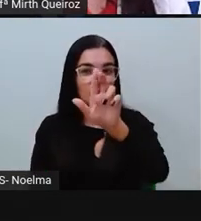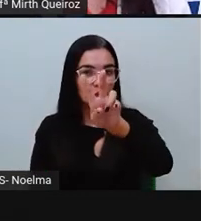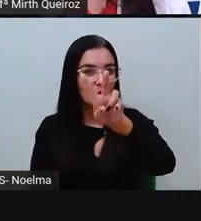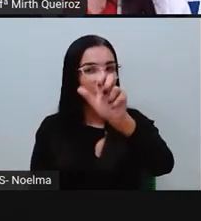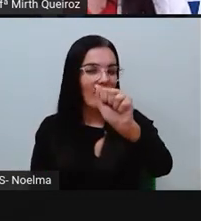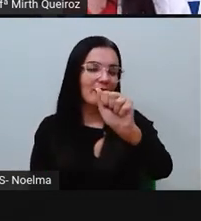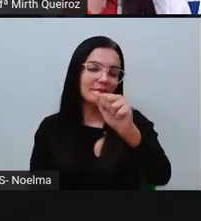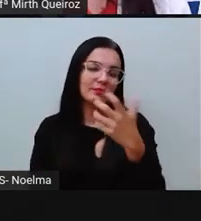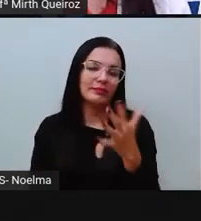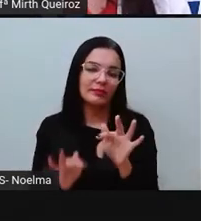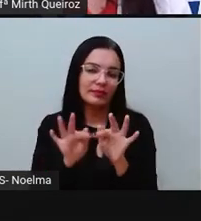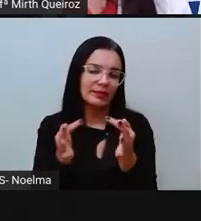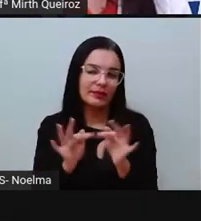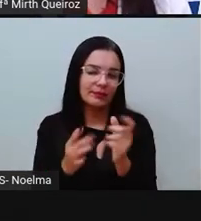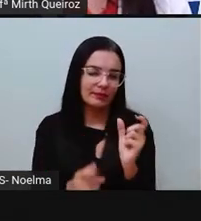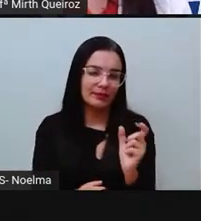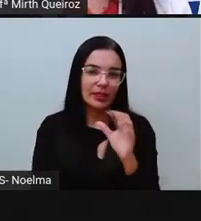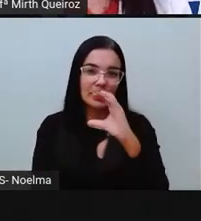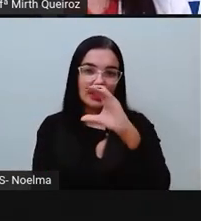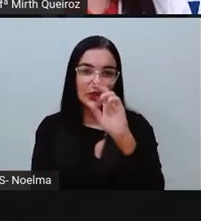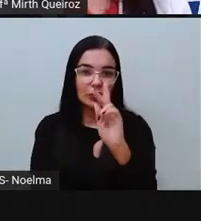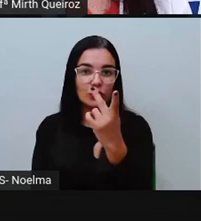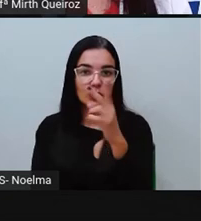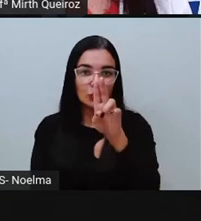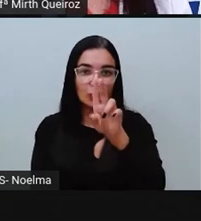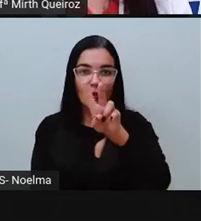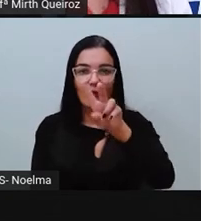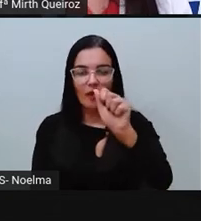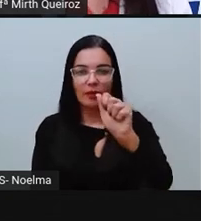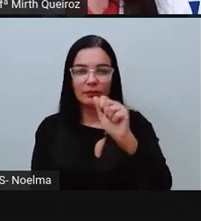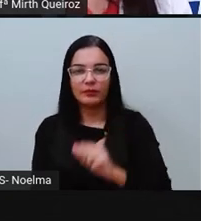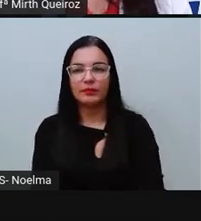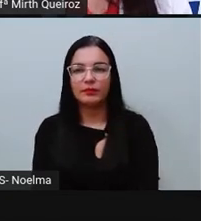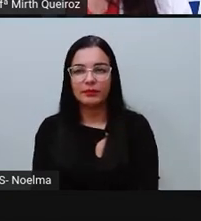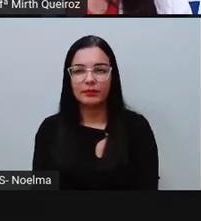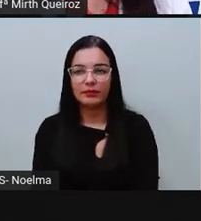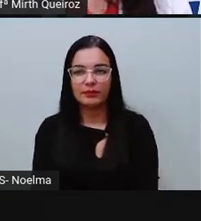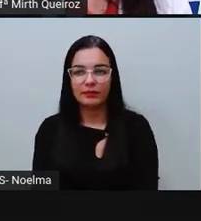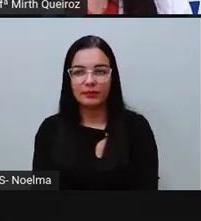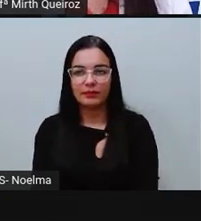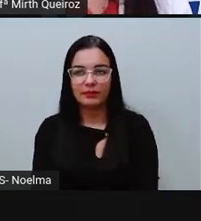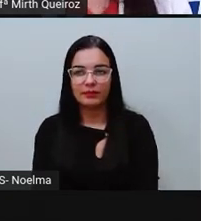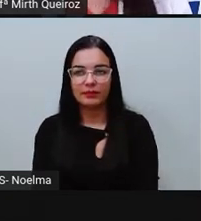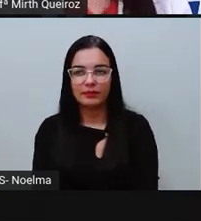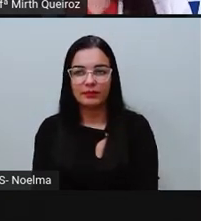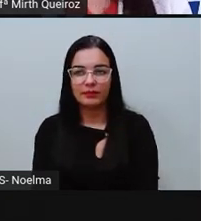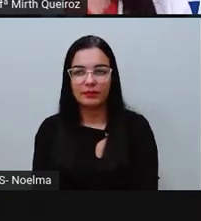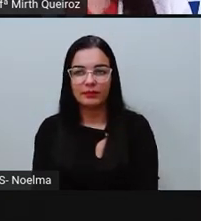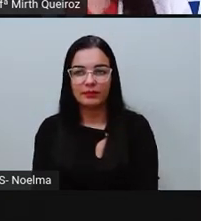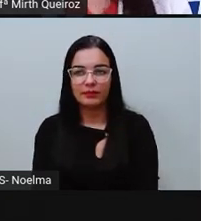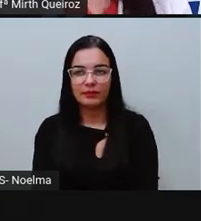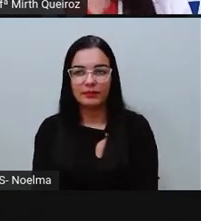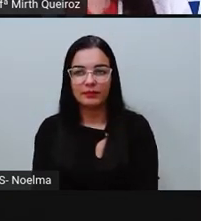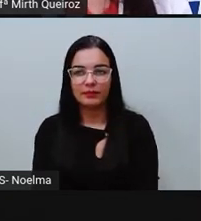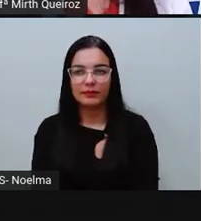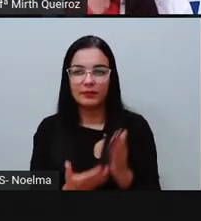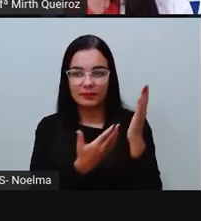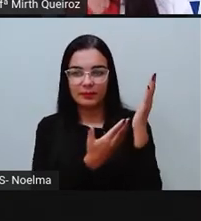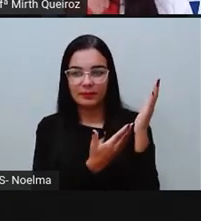pequena, simplesinha, né, gente? Chuva. E aí, escreveram? Vamos ver se vocês